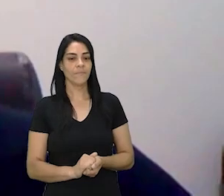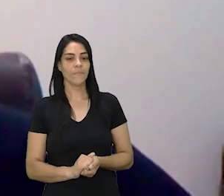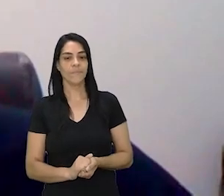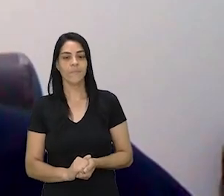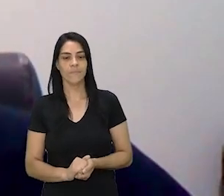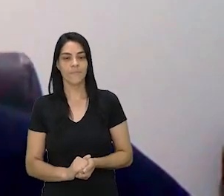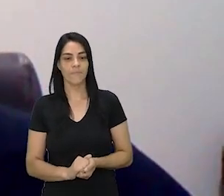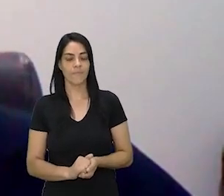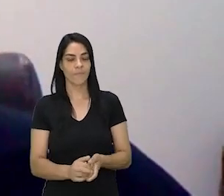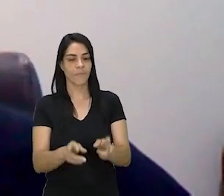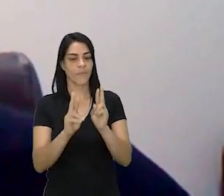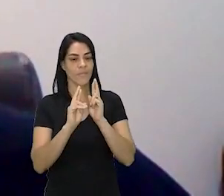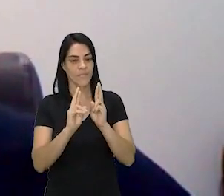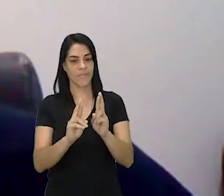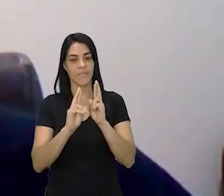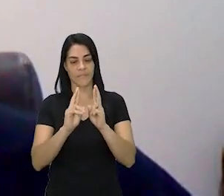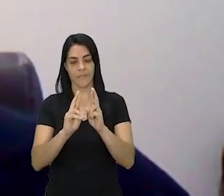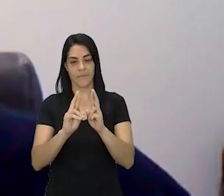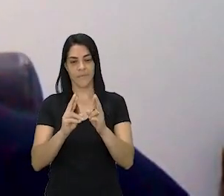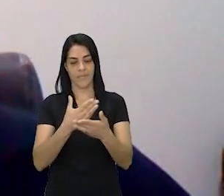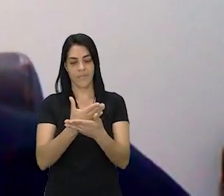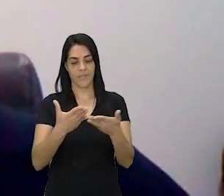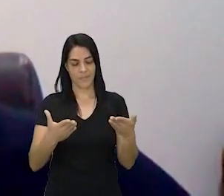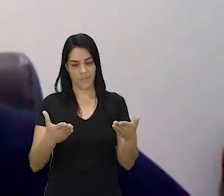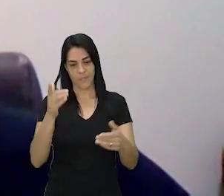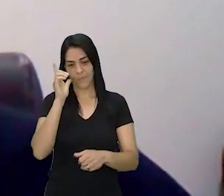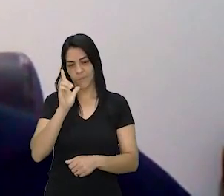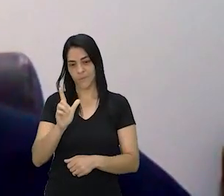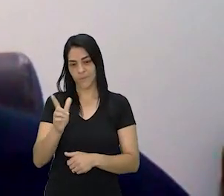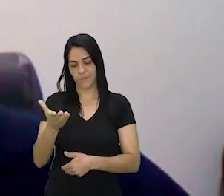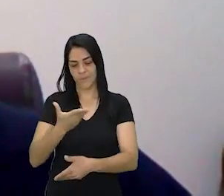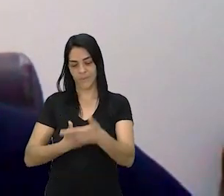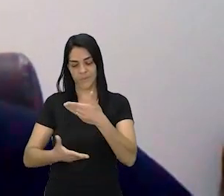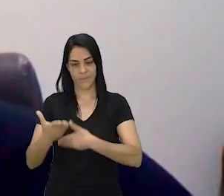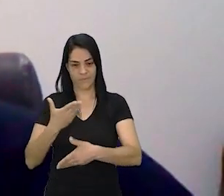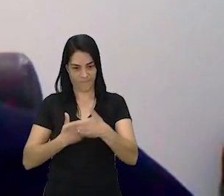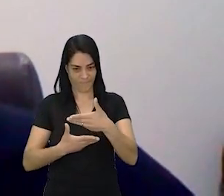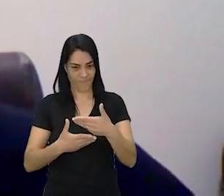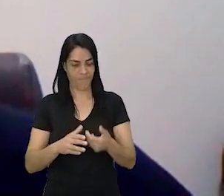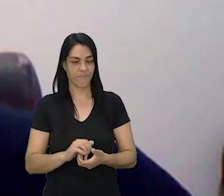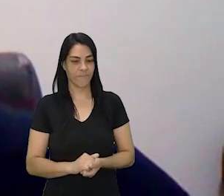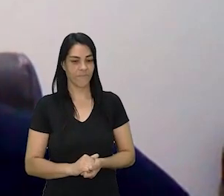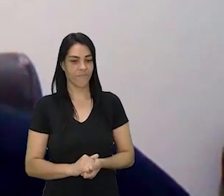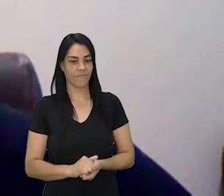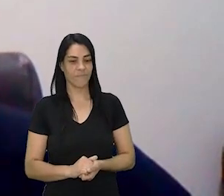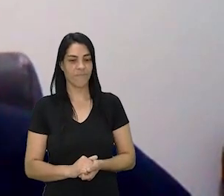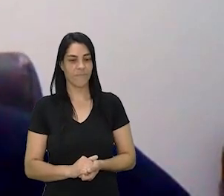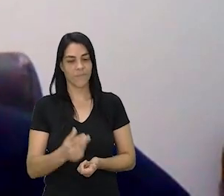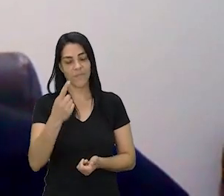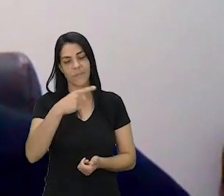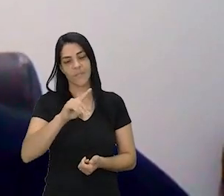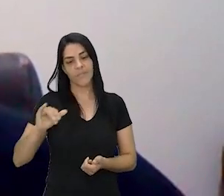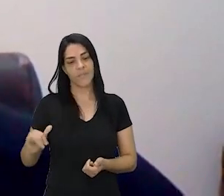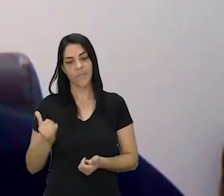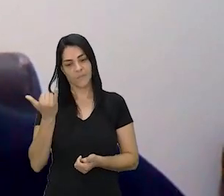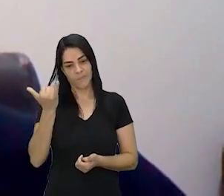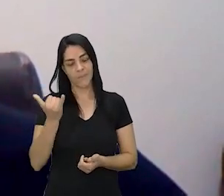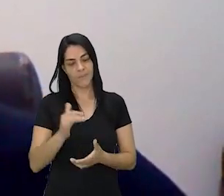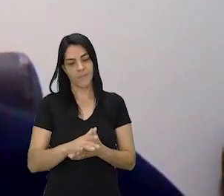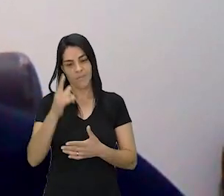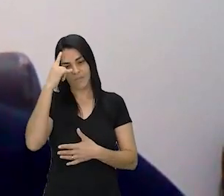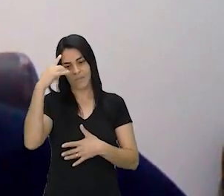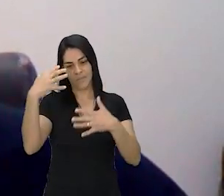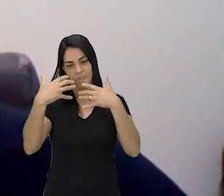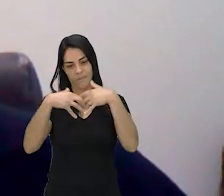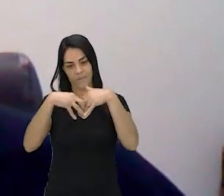mas espero que a gente possa ir trocando as nossas impressões e que vocês possam aproveitar aí essa reflexão junto